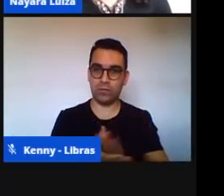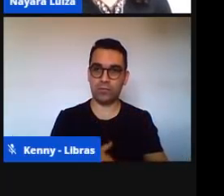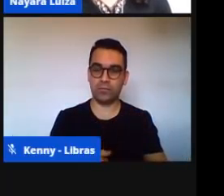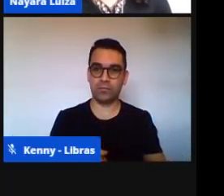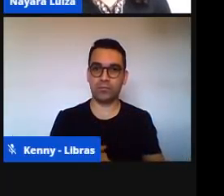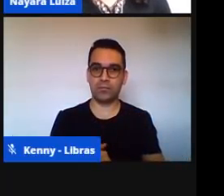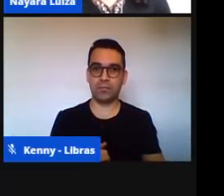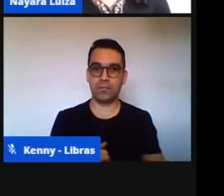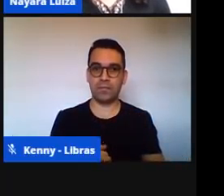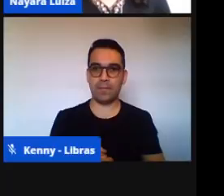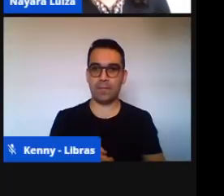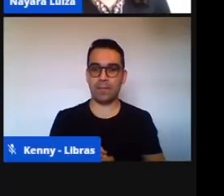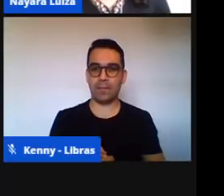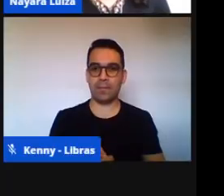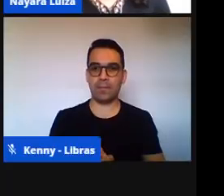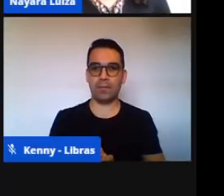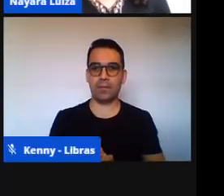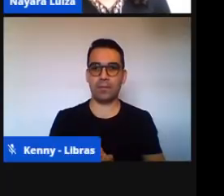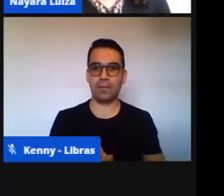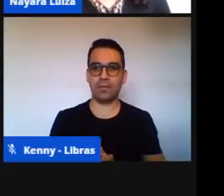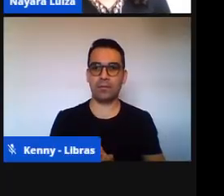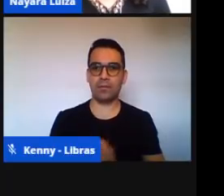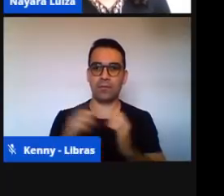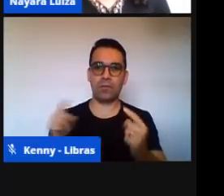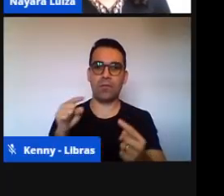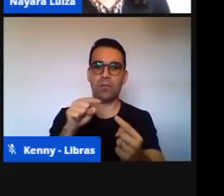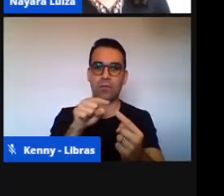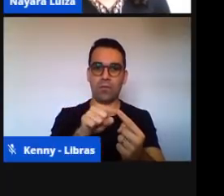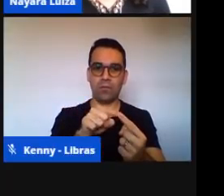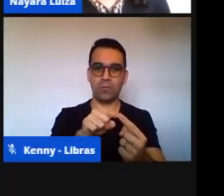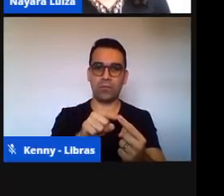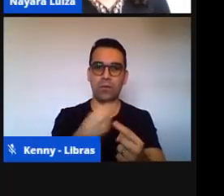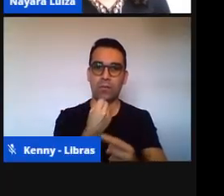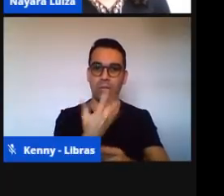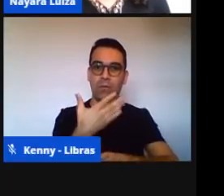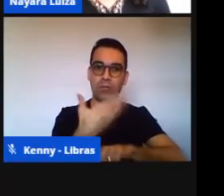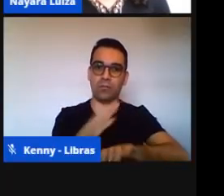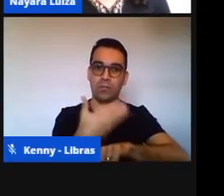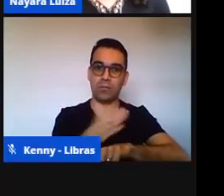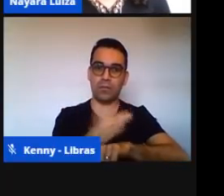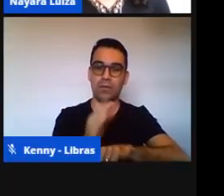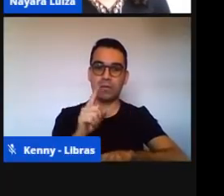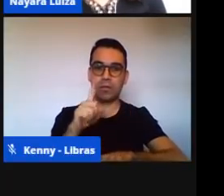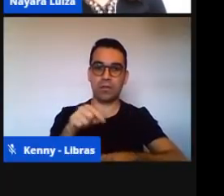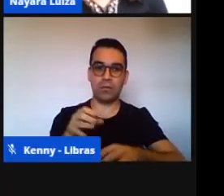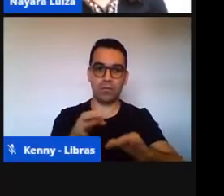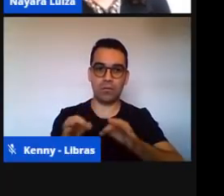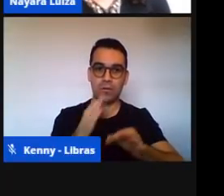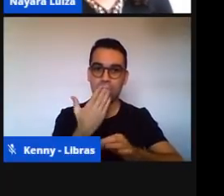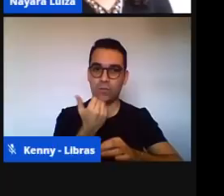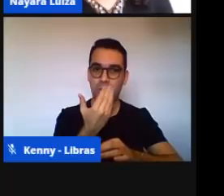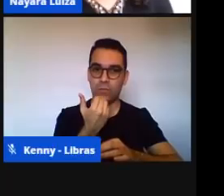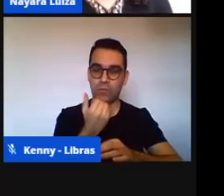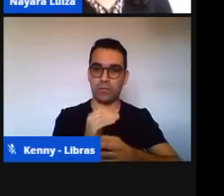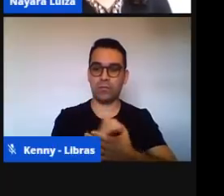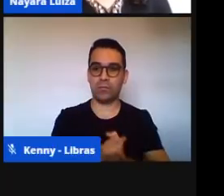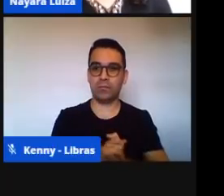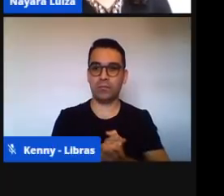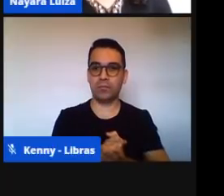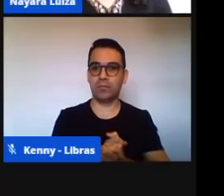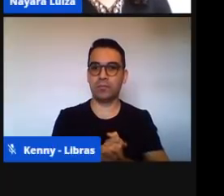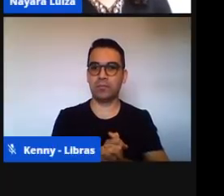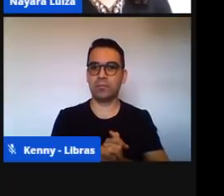Então vamos falar sobre as boas práticas. E o nosso objetivo com as boas práticas